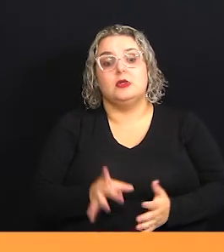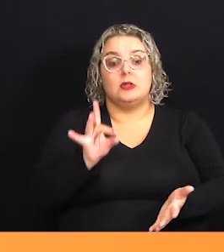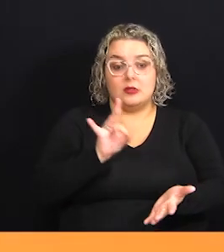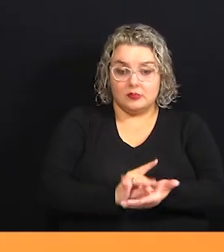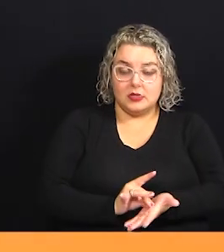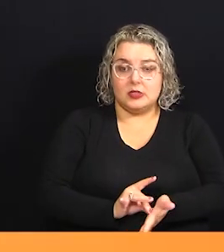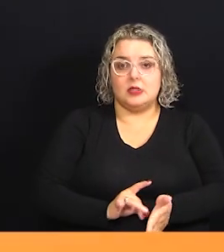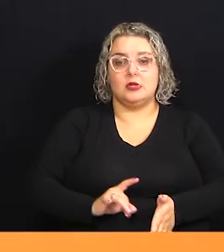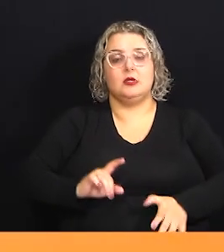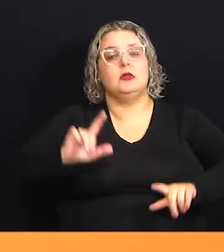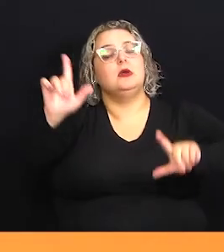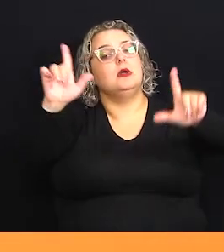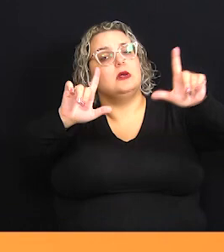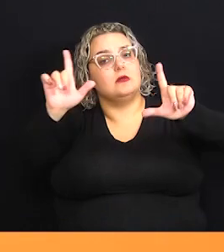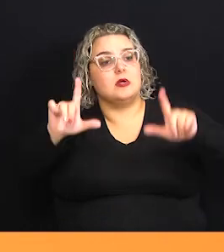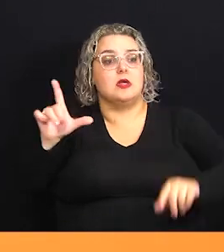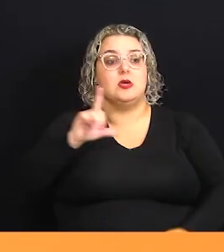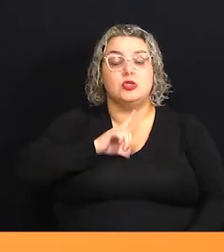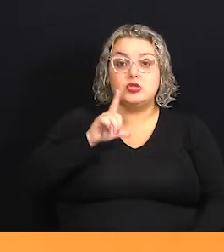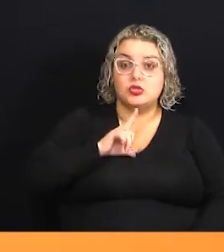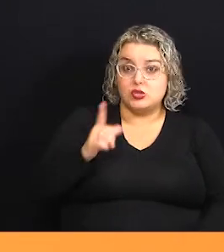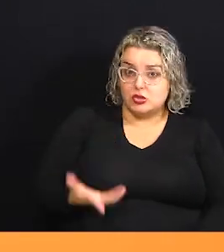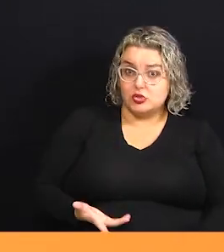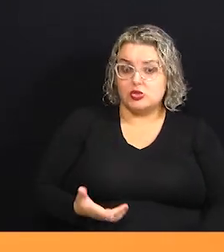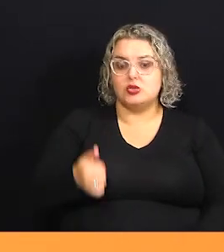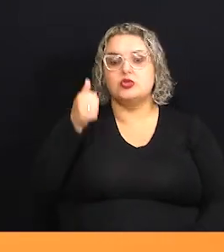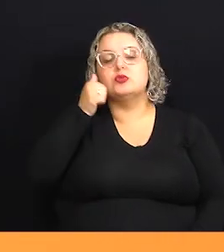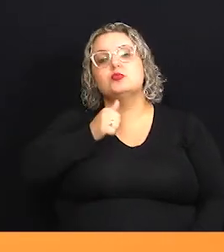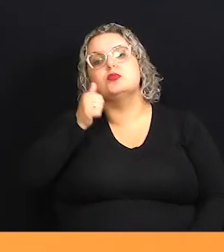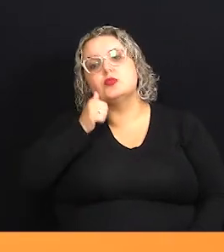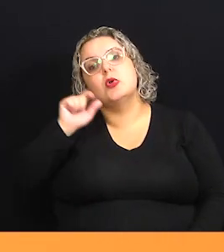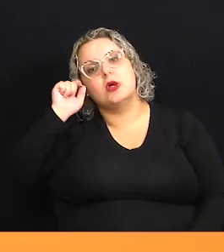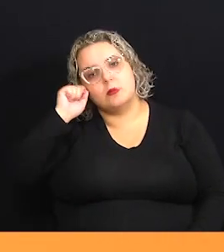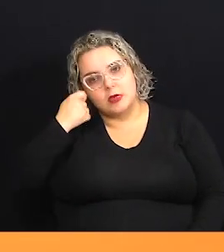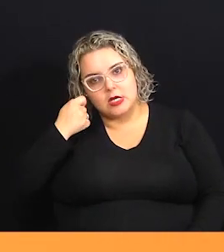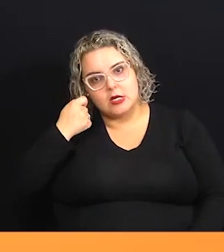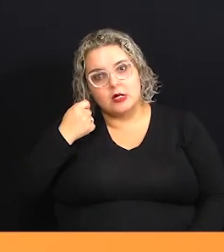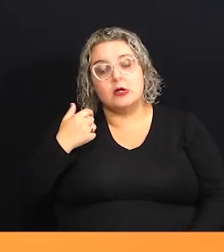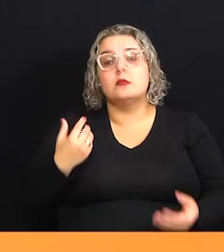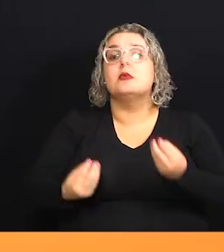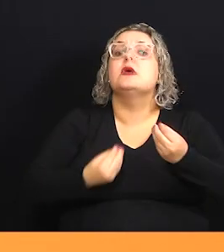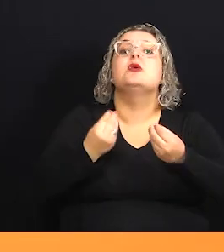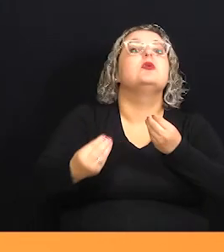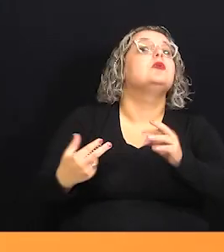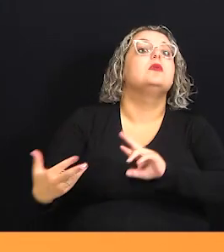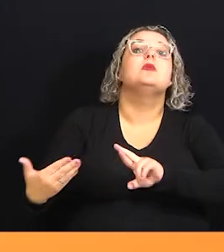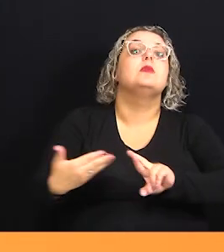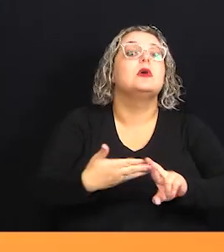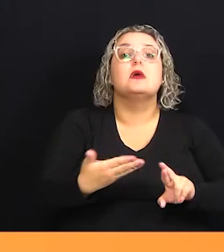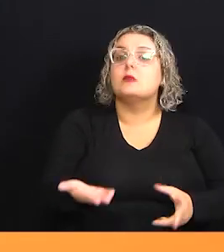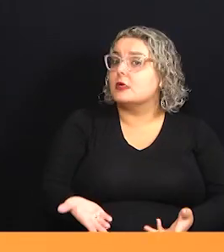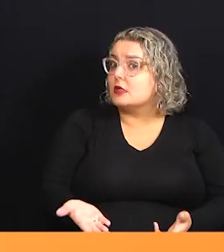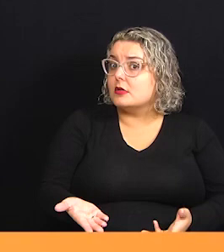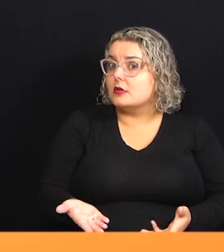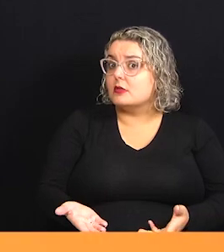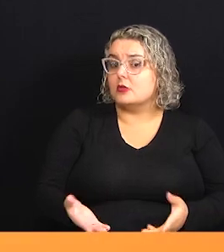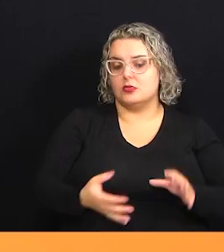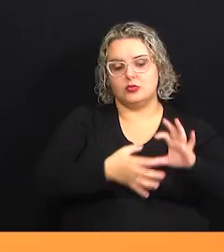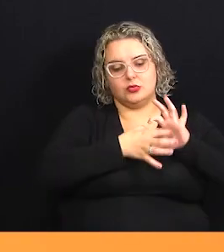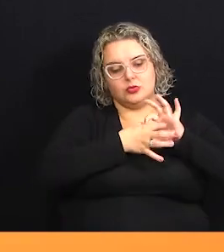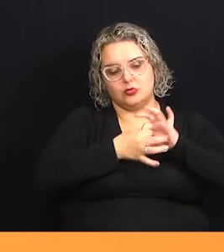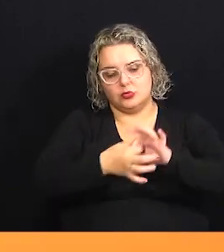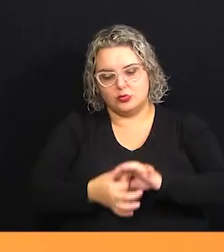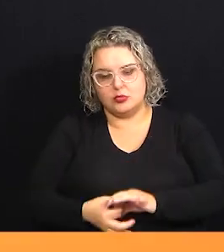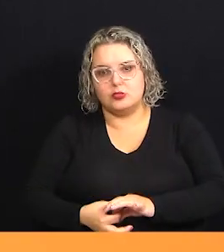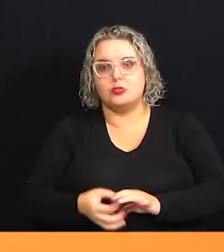Na verdade, na televisão existiam mulheres negras, mas como essas mulheres eram representadas?